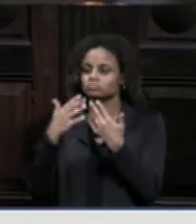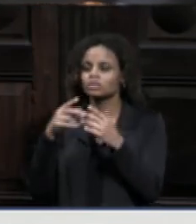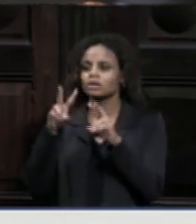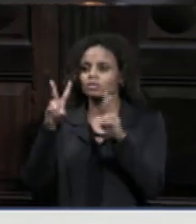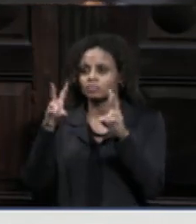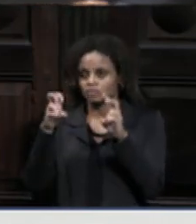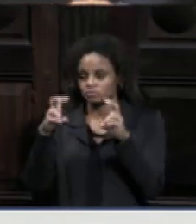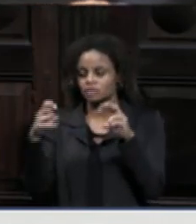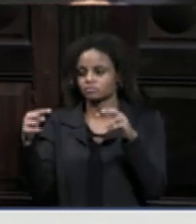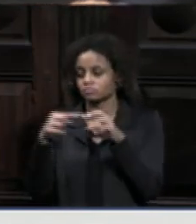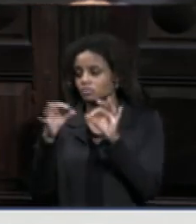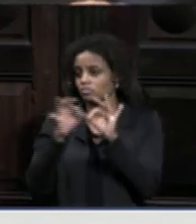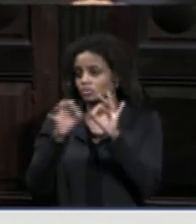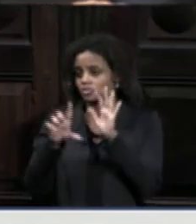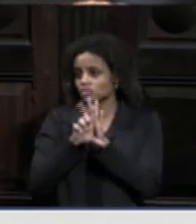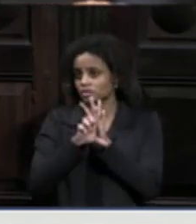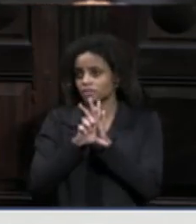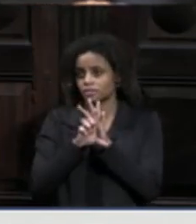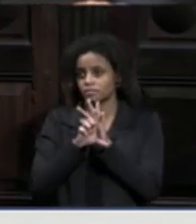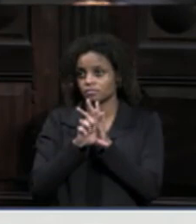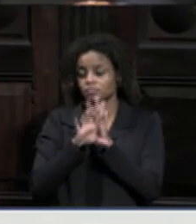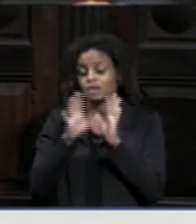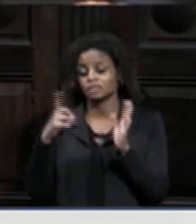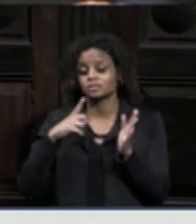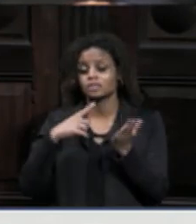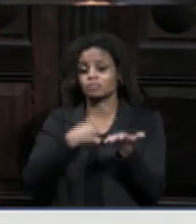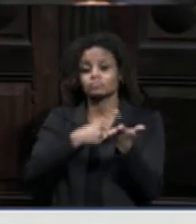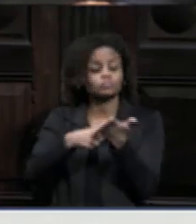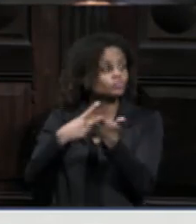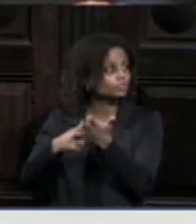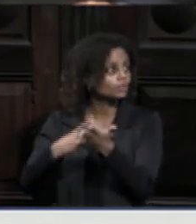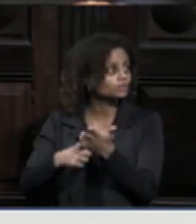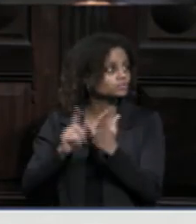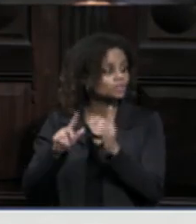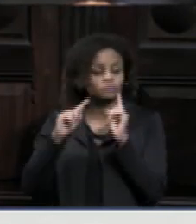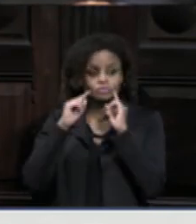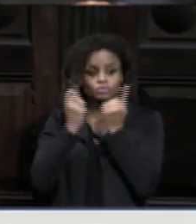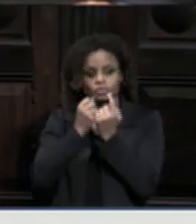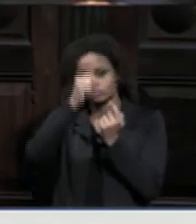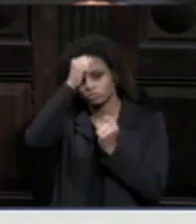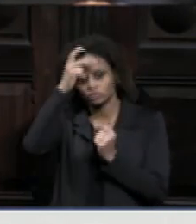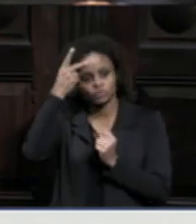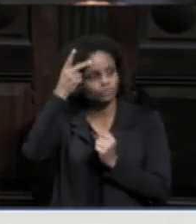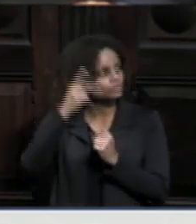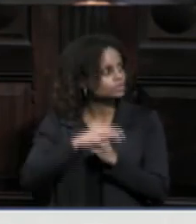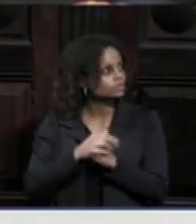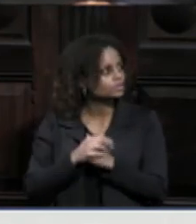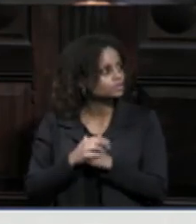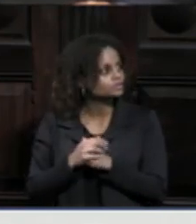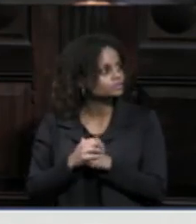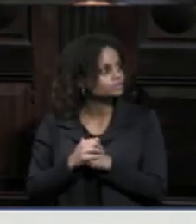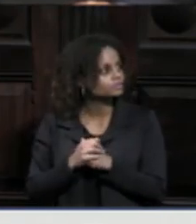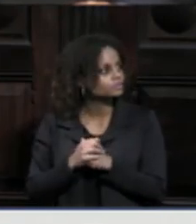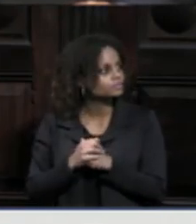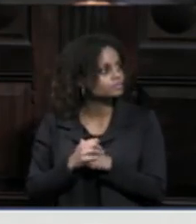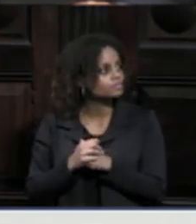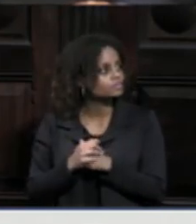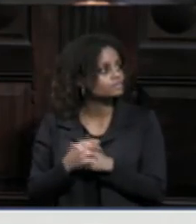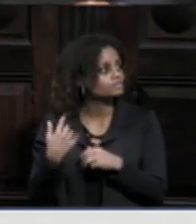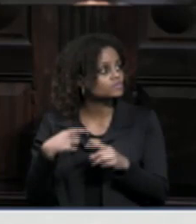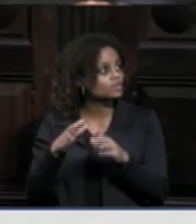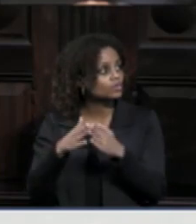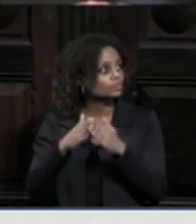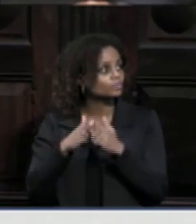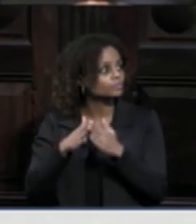Eu falei que tinha uma questão de um acordo de audiência pública. Feito em Que eu plenário. pedi a ele que entrasse